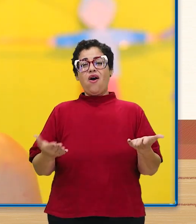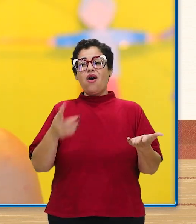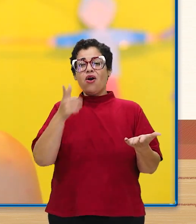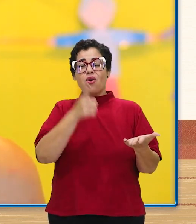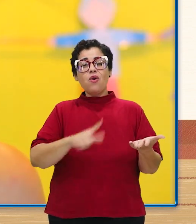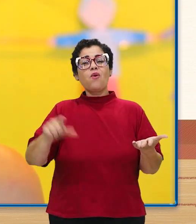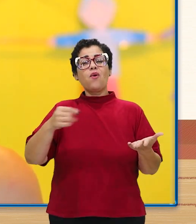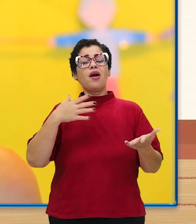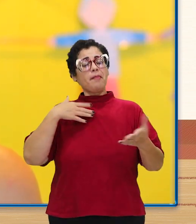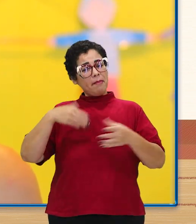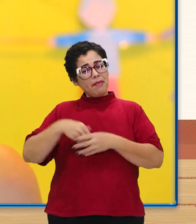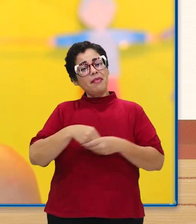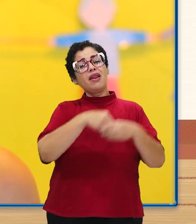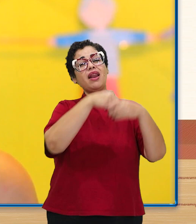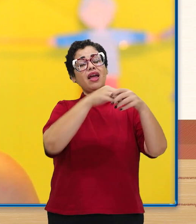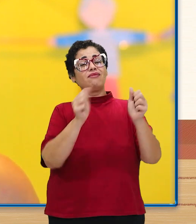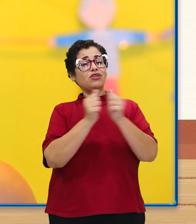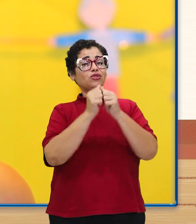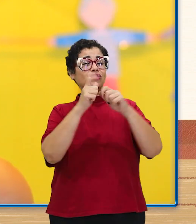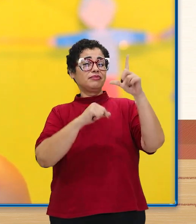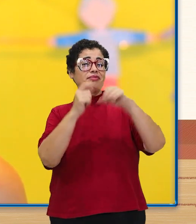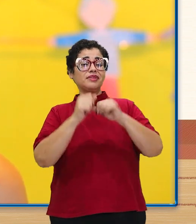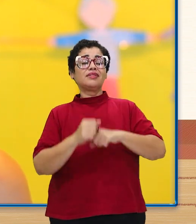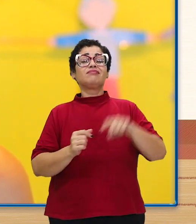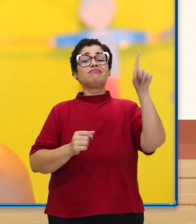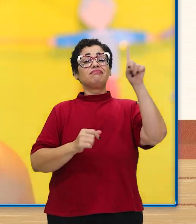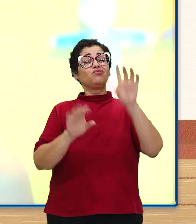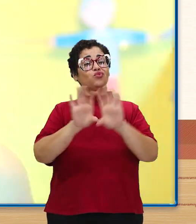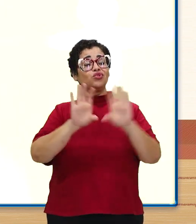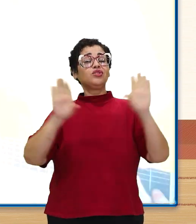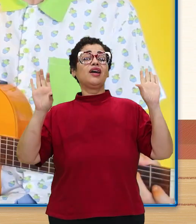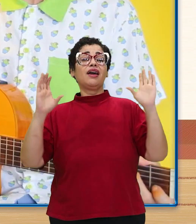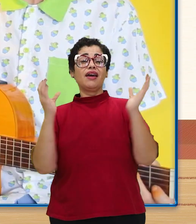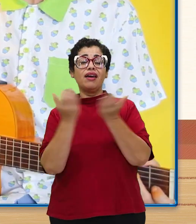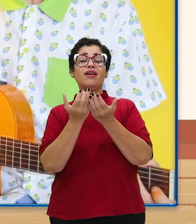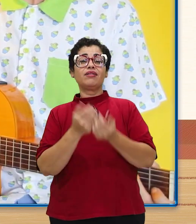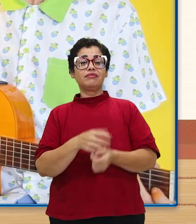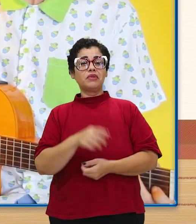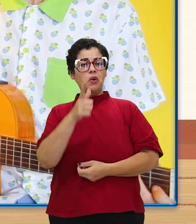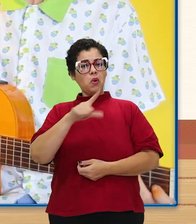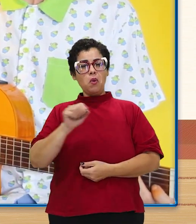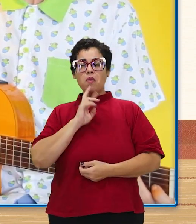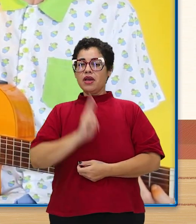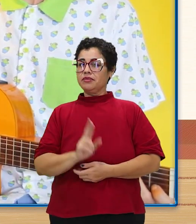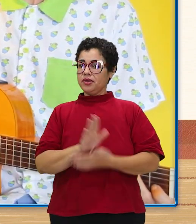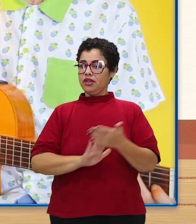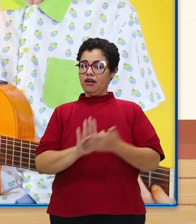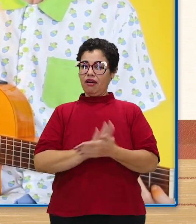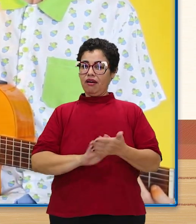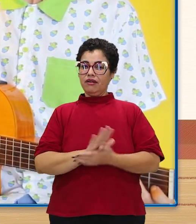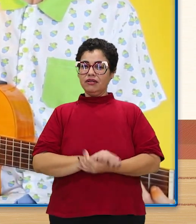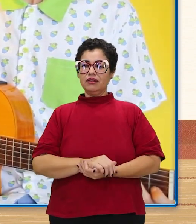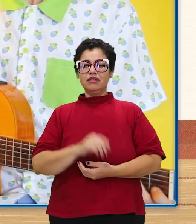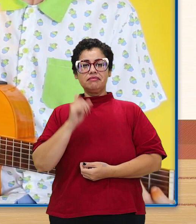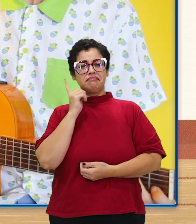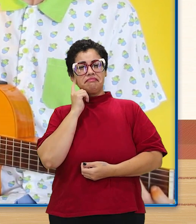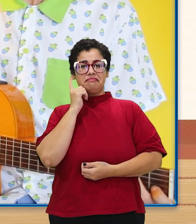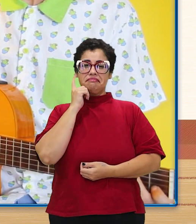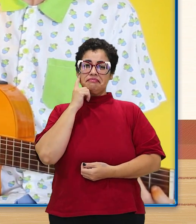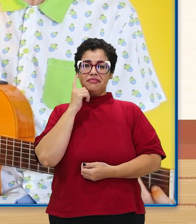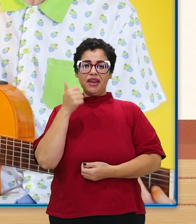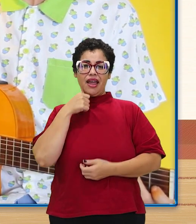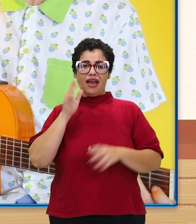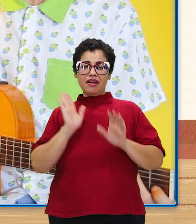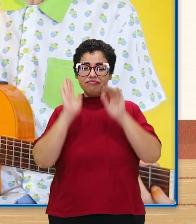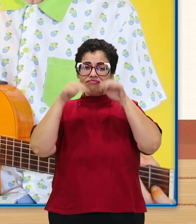amada lua, me leve com você para brilhar lá no céu!" A lua não respondeu nada e, sem pensar muito, Nayá